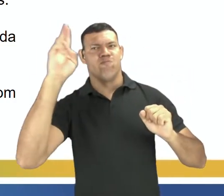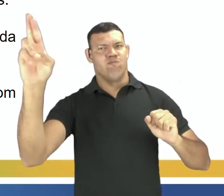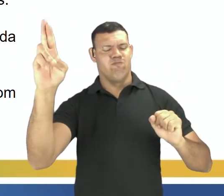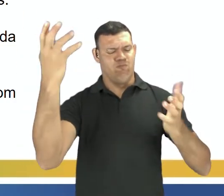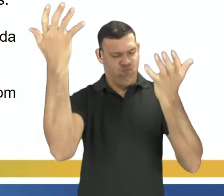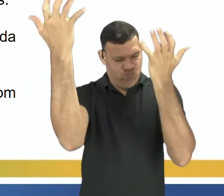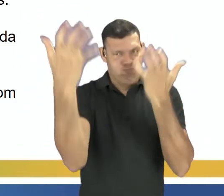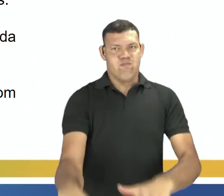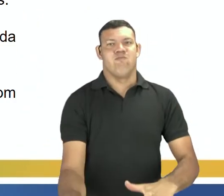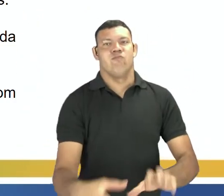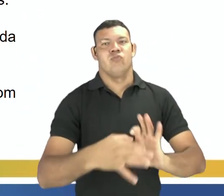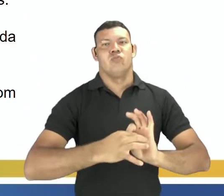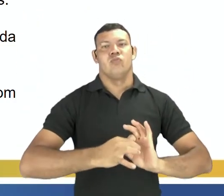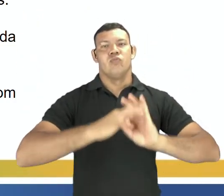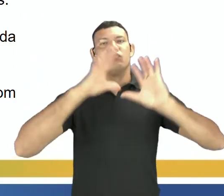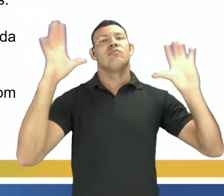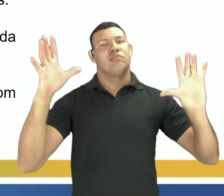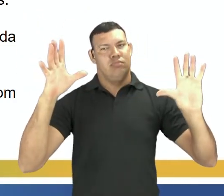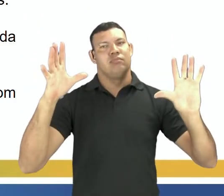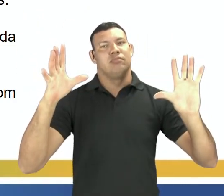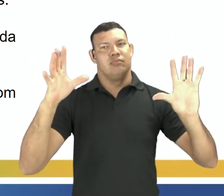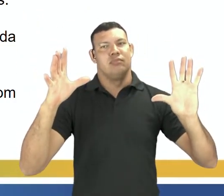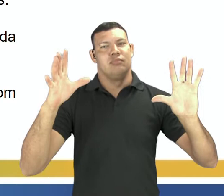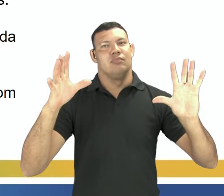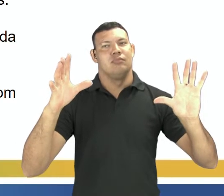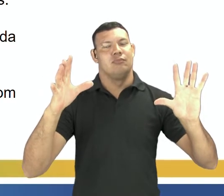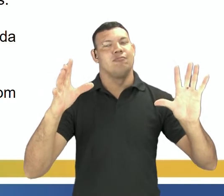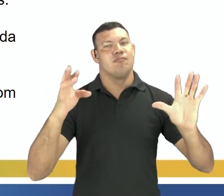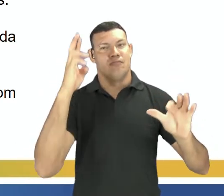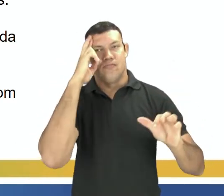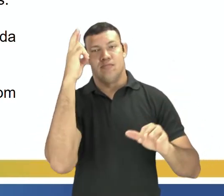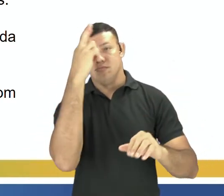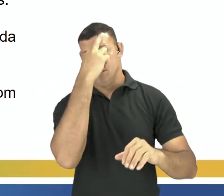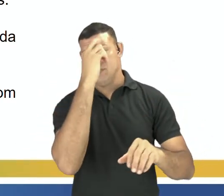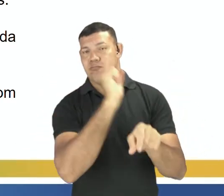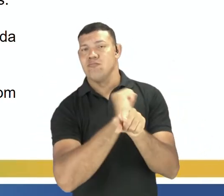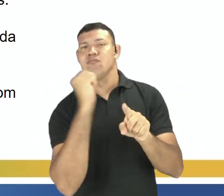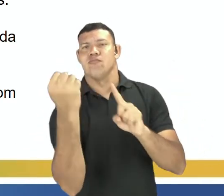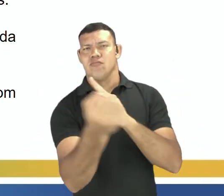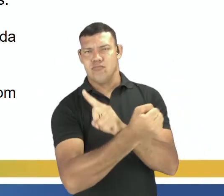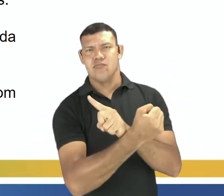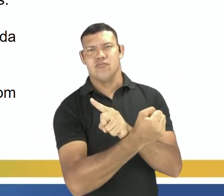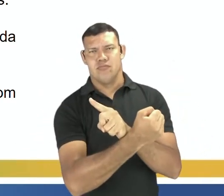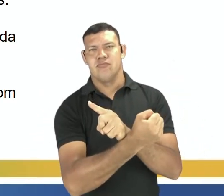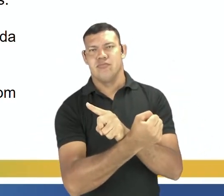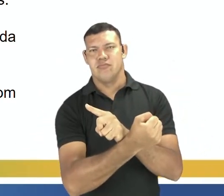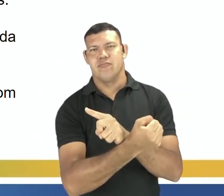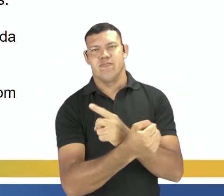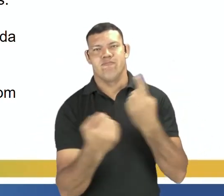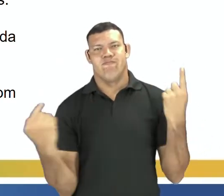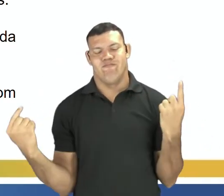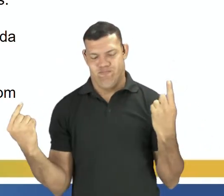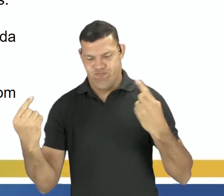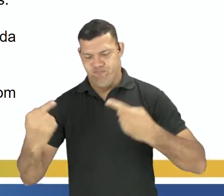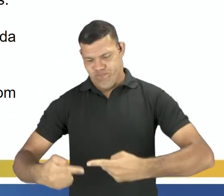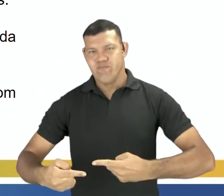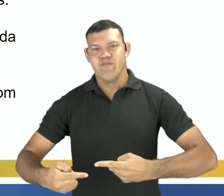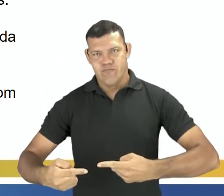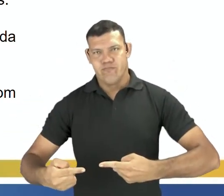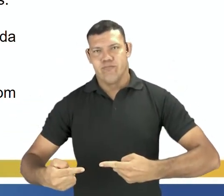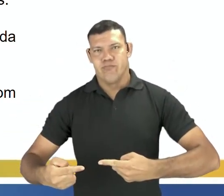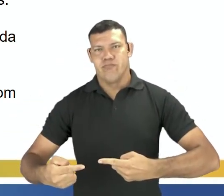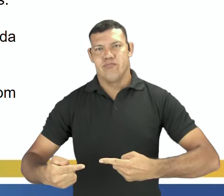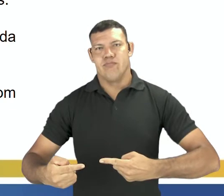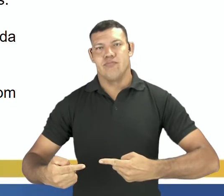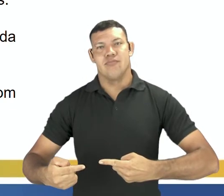aceitar essa liberdade? Então, nós temos aí a parte histórico-social, de valores contraditórios. O que é